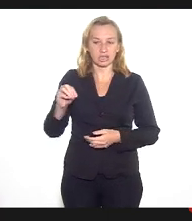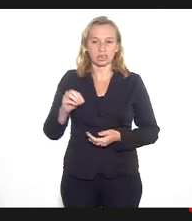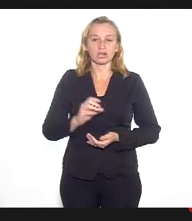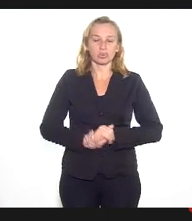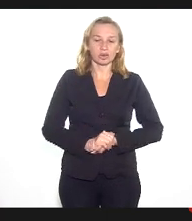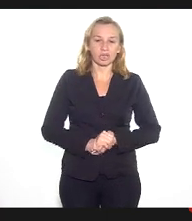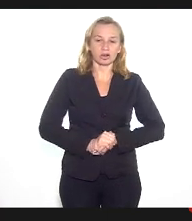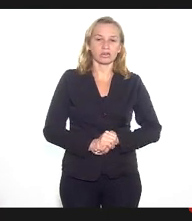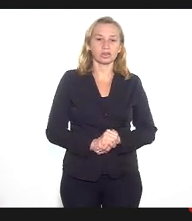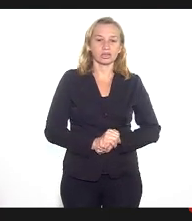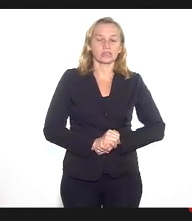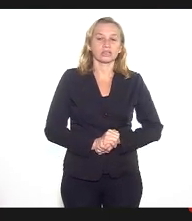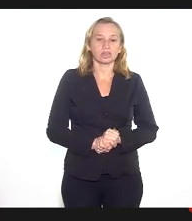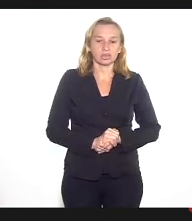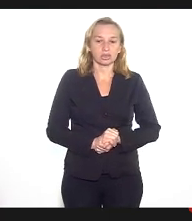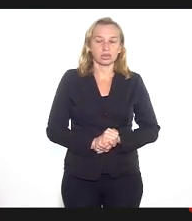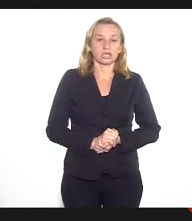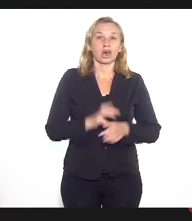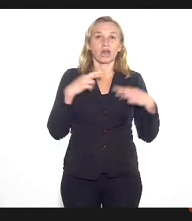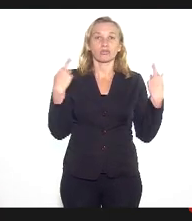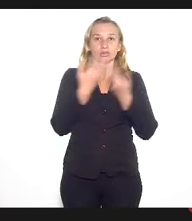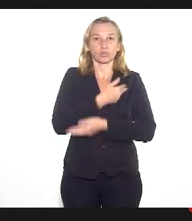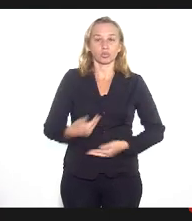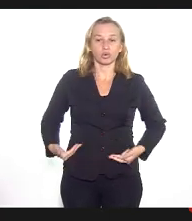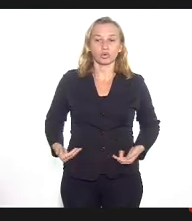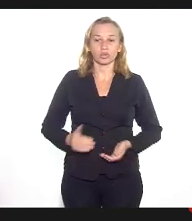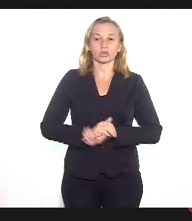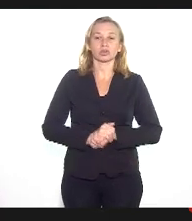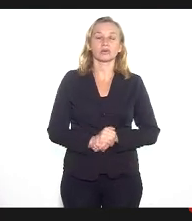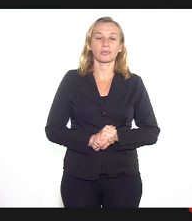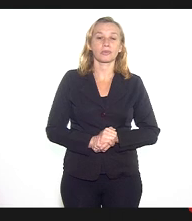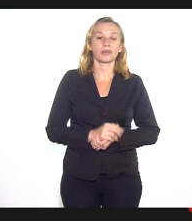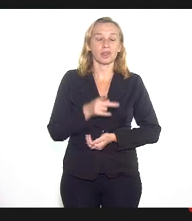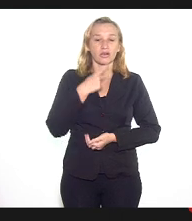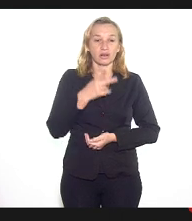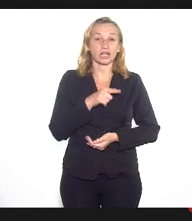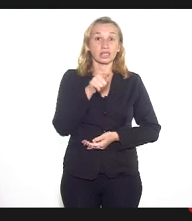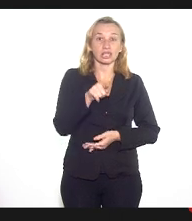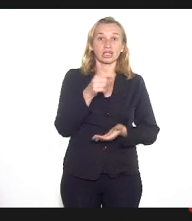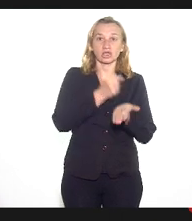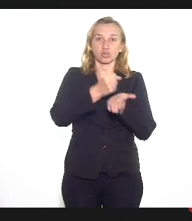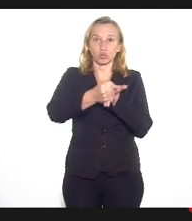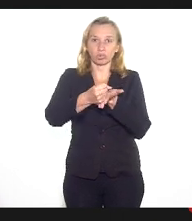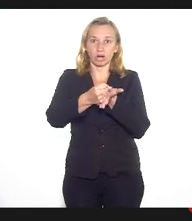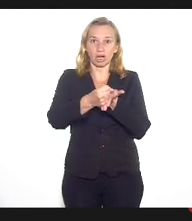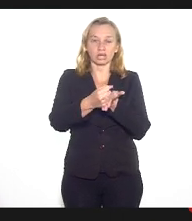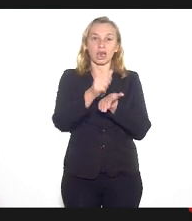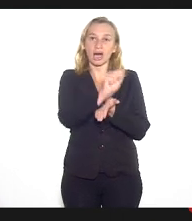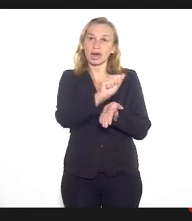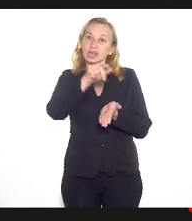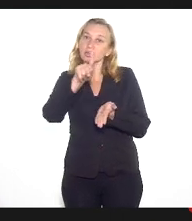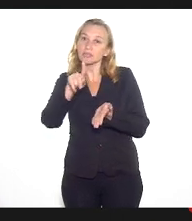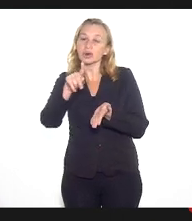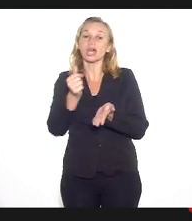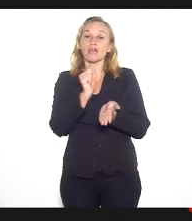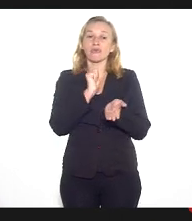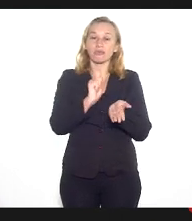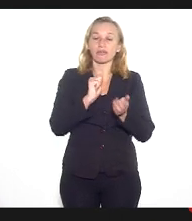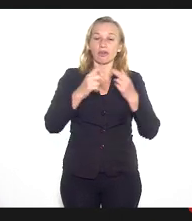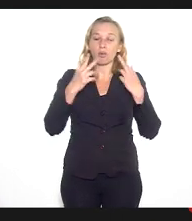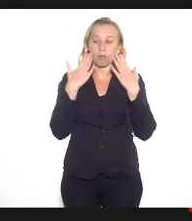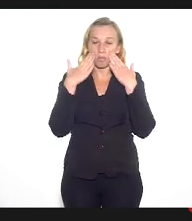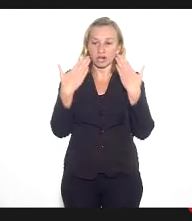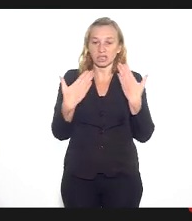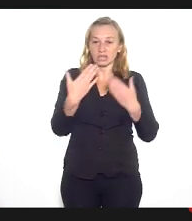edital e a realização das audiências públicas. Vale salientar que, nesses contratos, a ANP tem o papel de representante